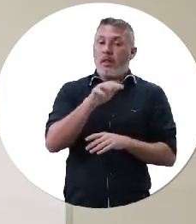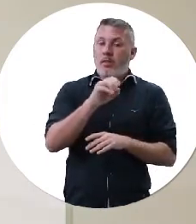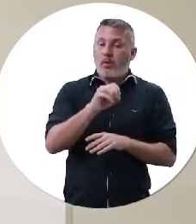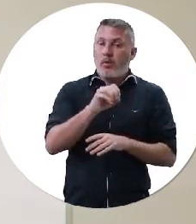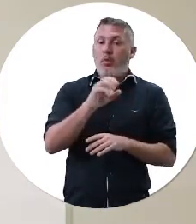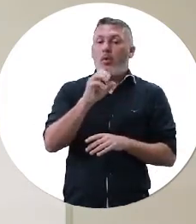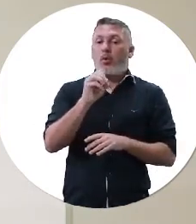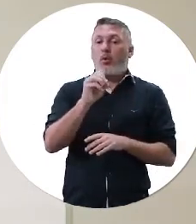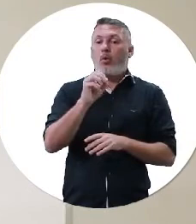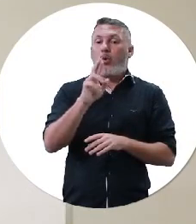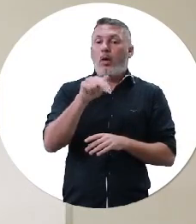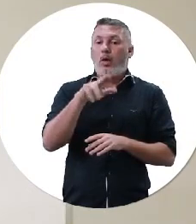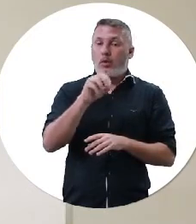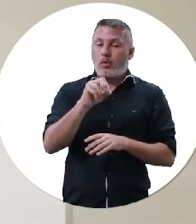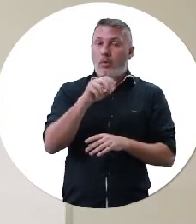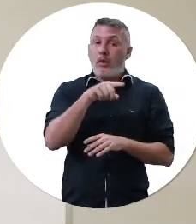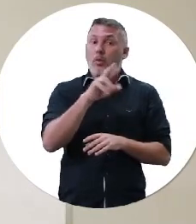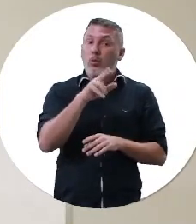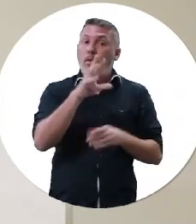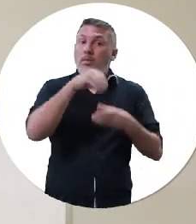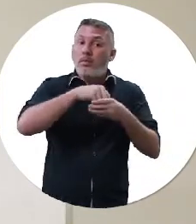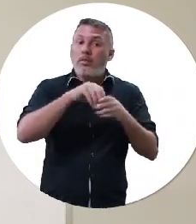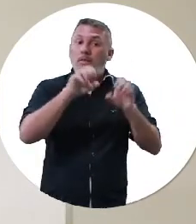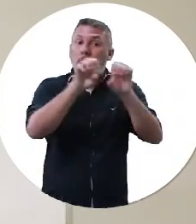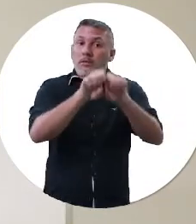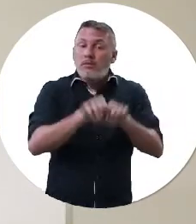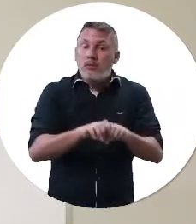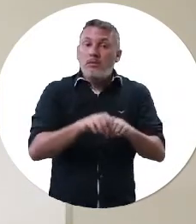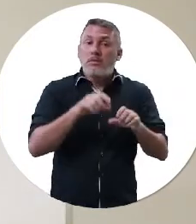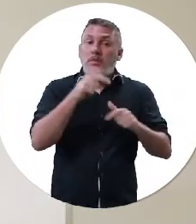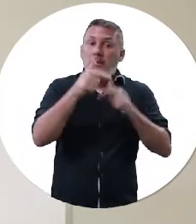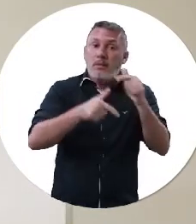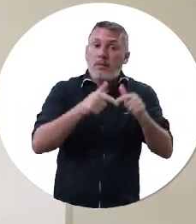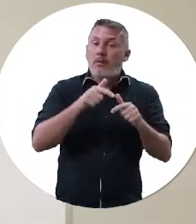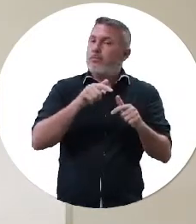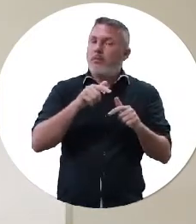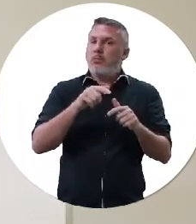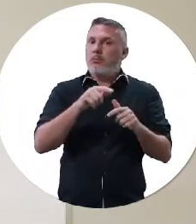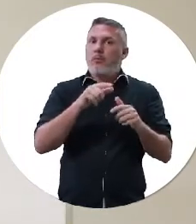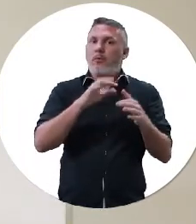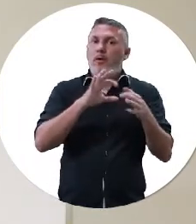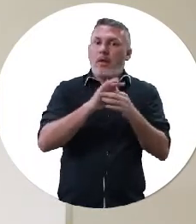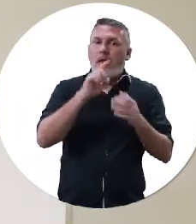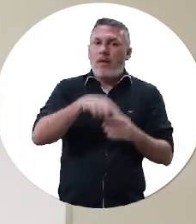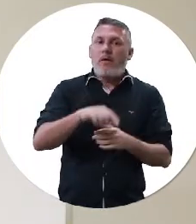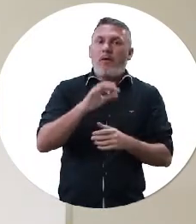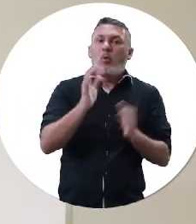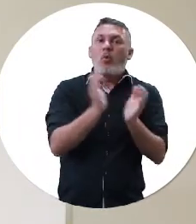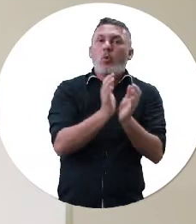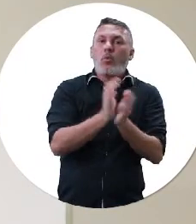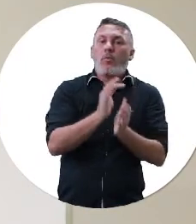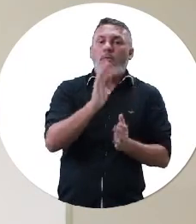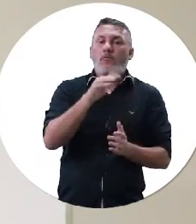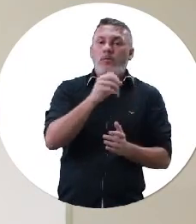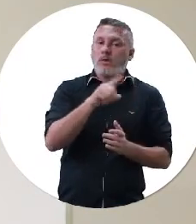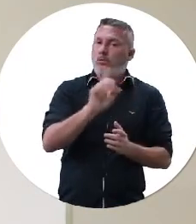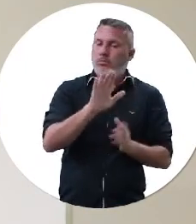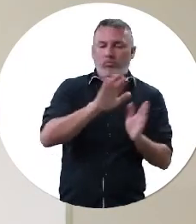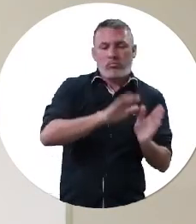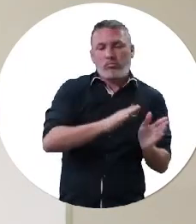grupo funcional. Identifica a função, mas não é considerado um grupo funcional. Para continuar o nosso